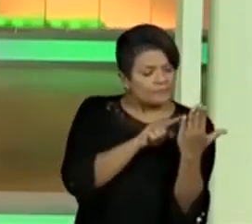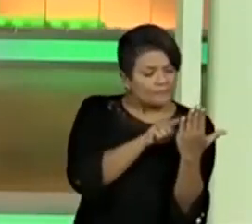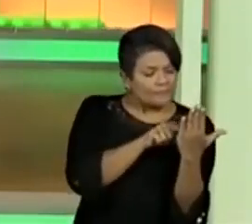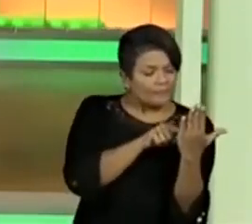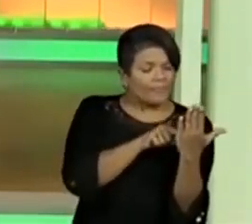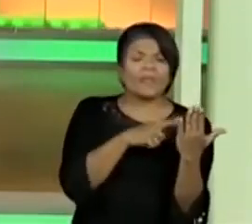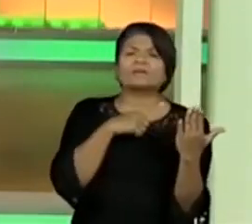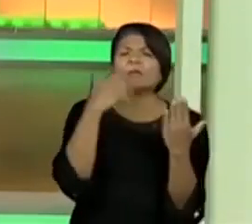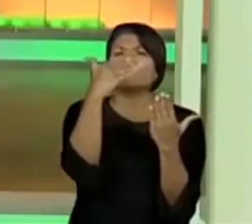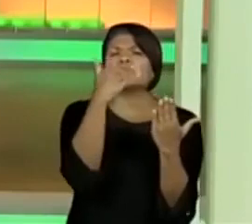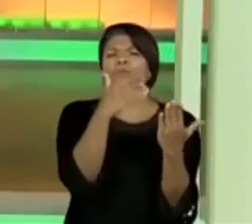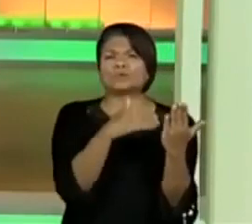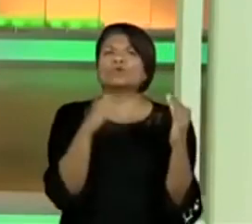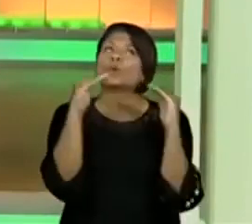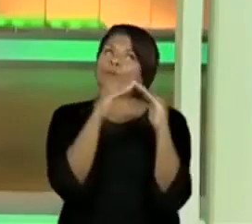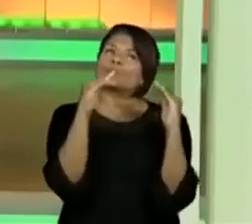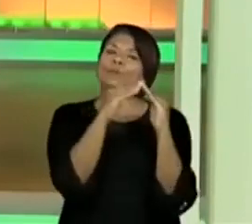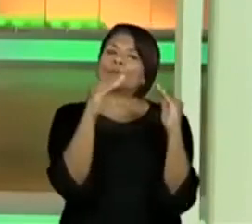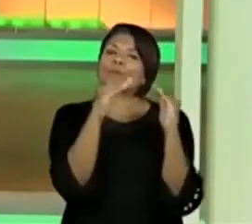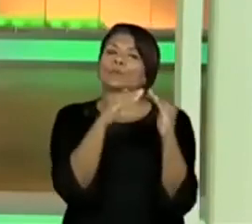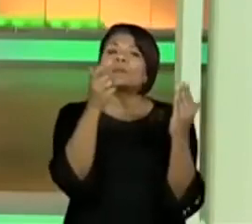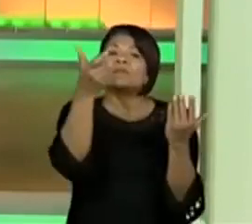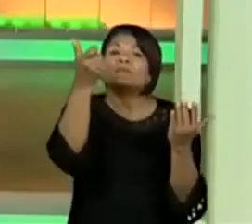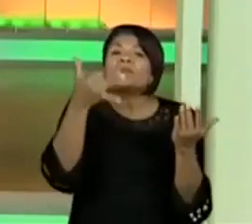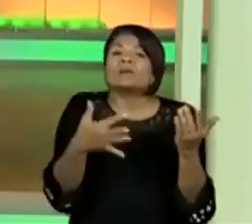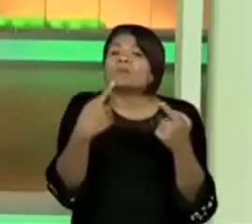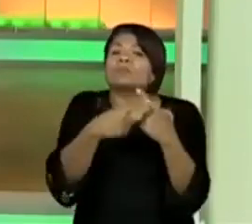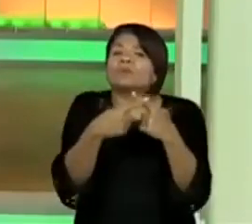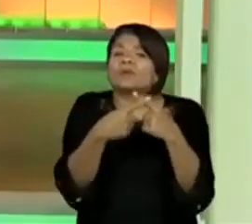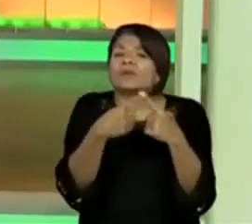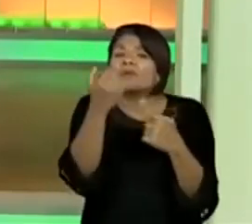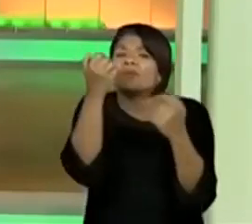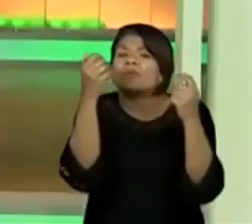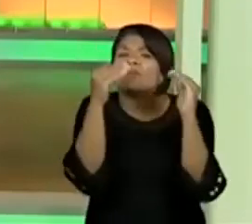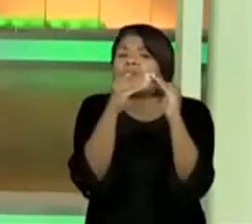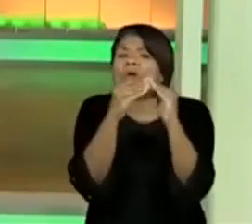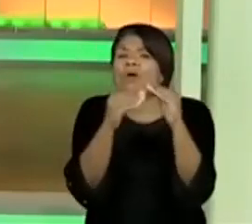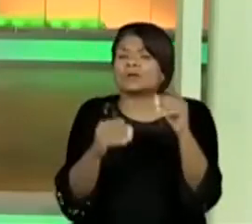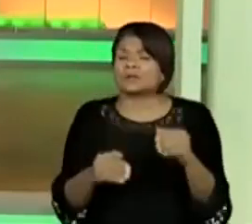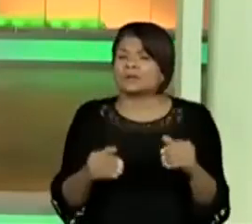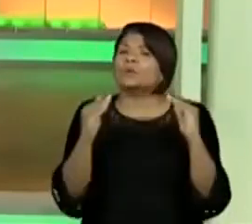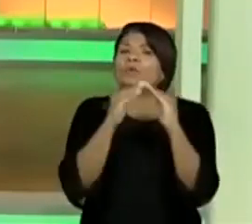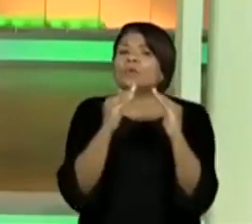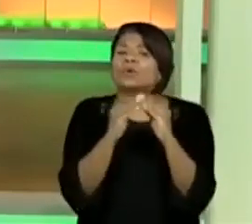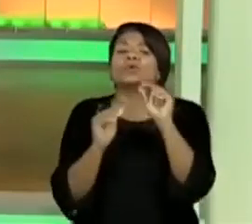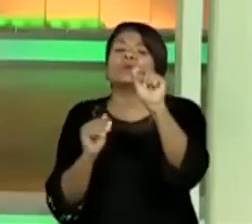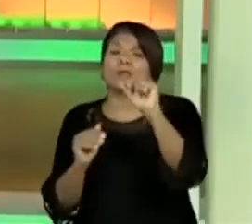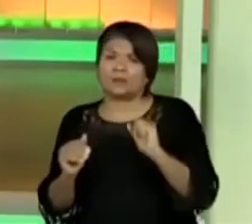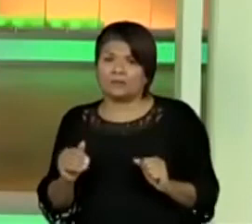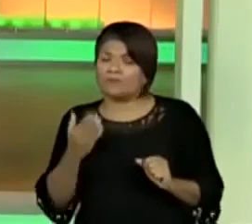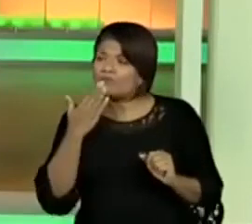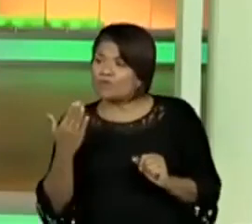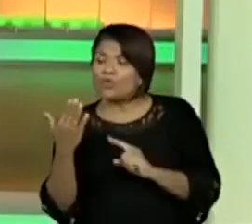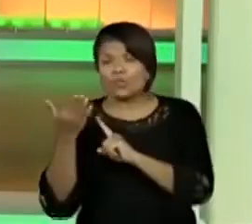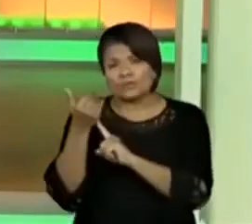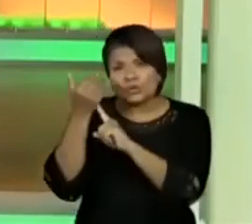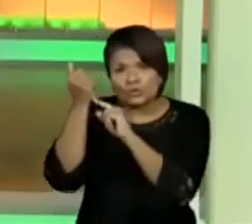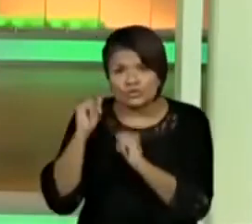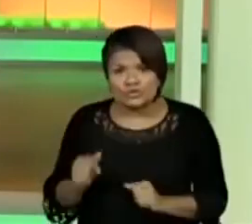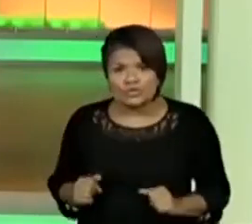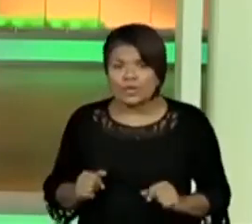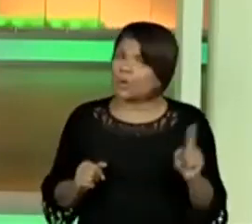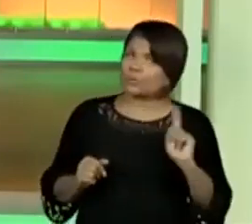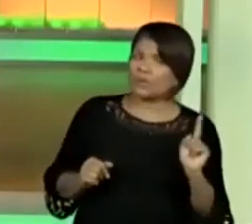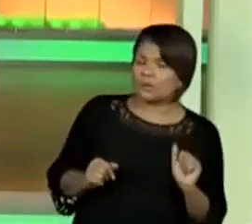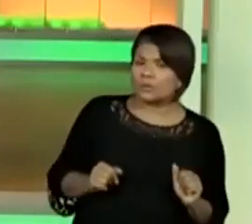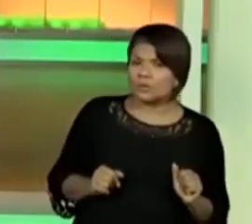Olha lá, tem um monte de gente que fala que concorda. Mas por que concordam? Porque a favor da tecnologia, acho que passeios assim